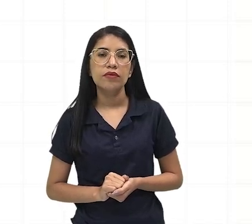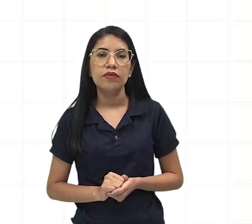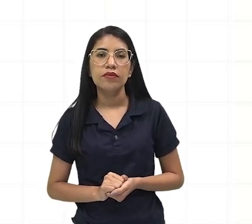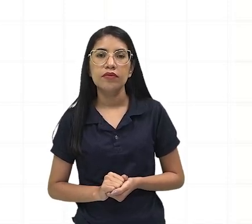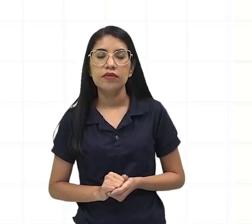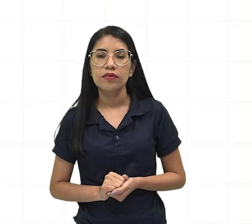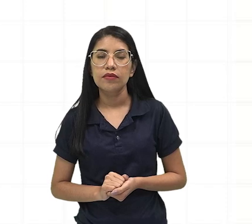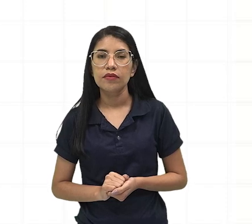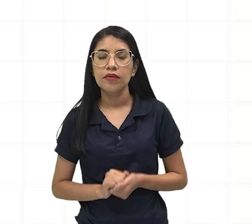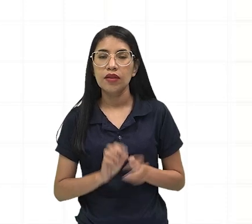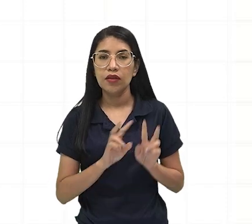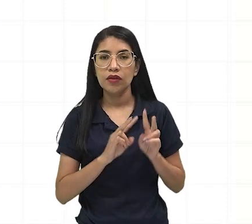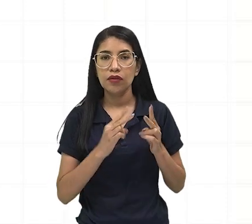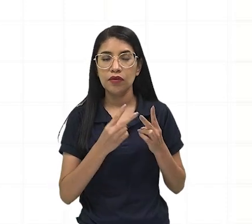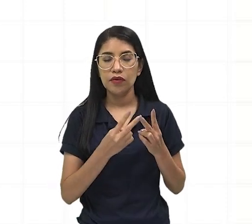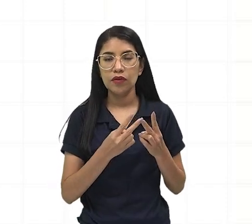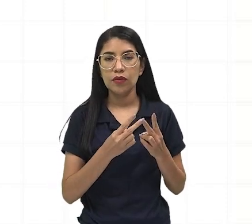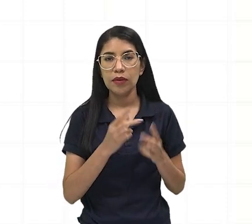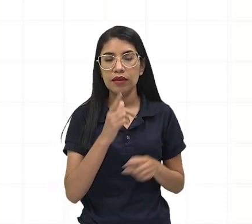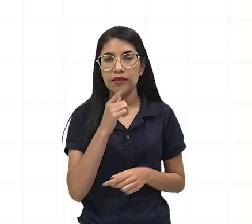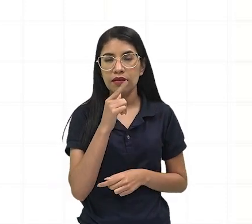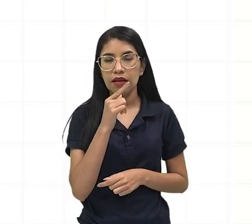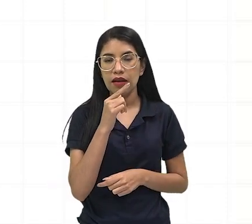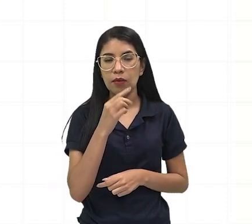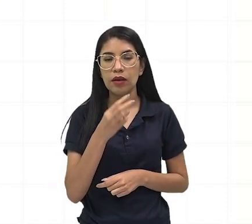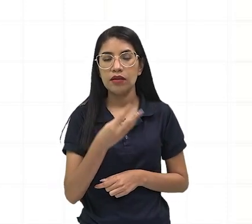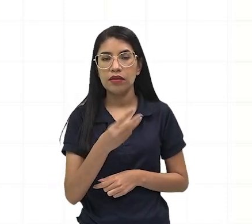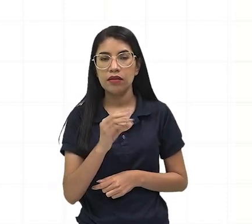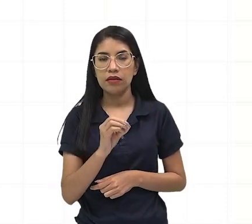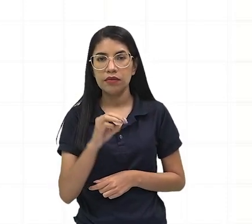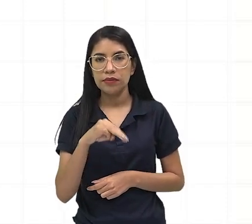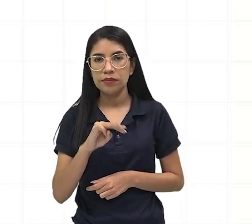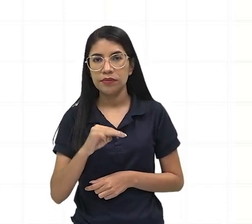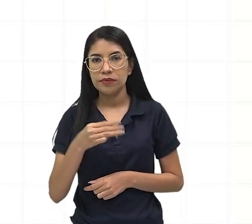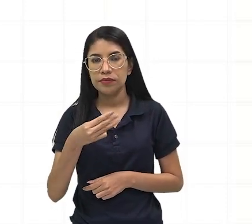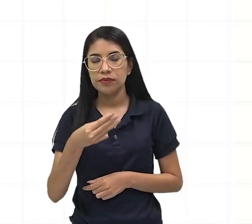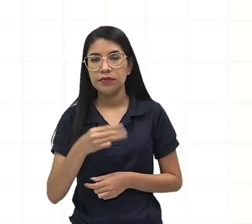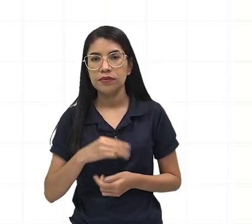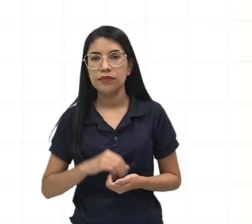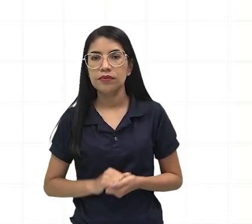E 30 metros cúbicos para a água.